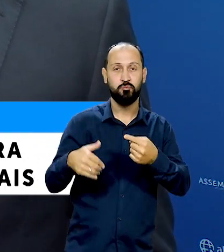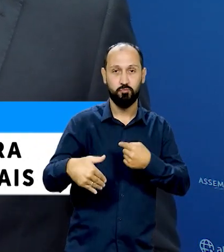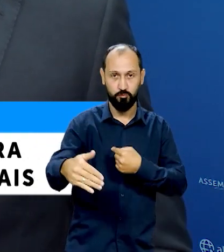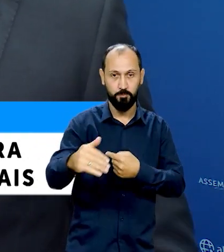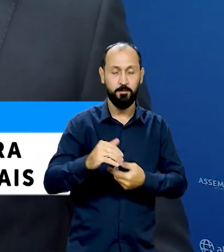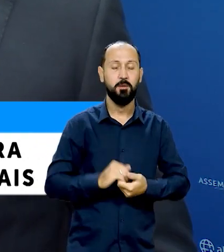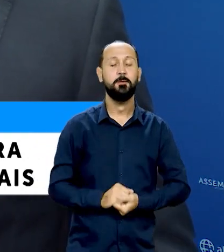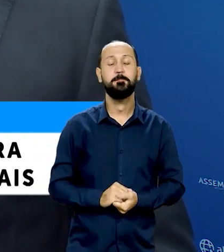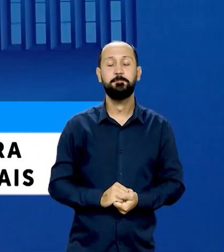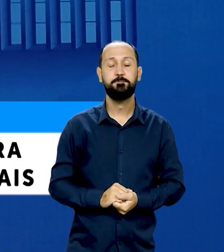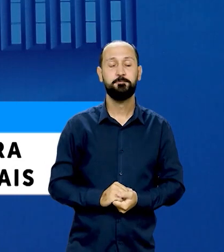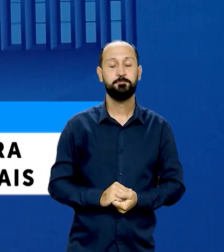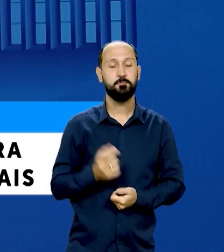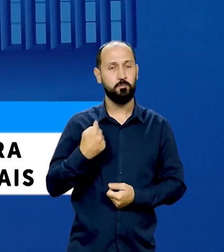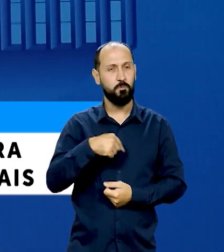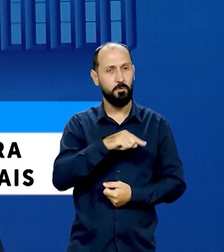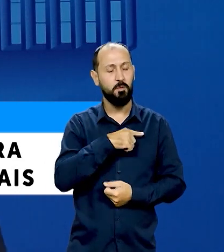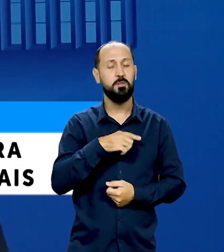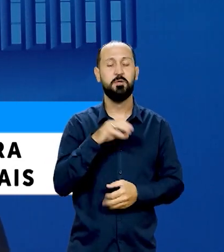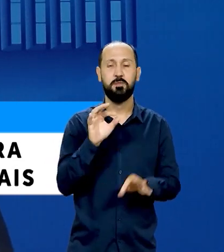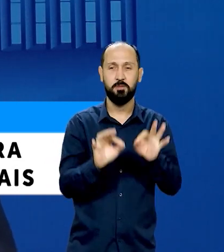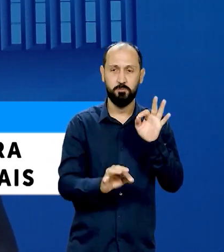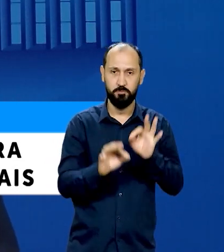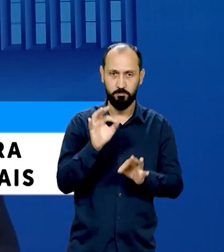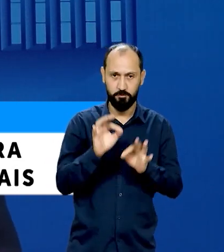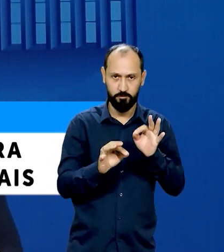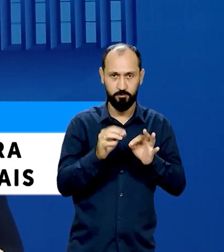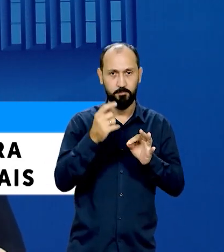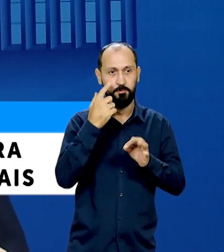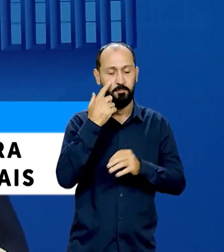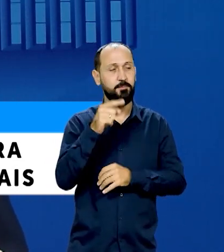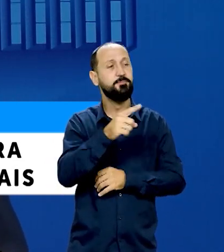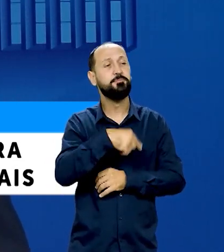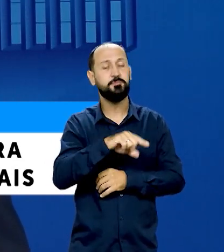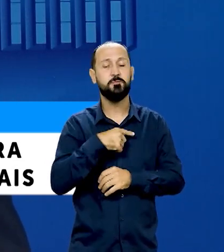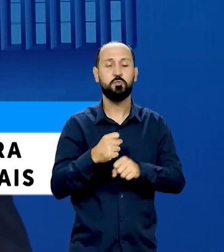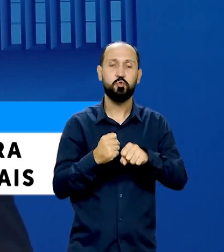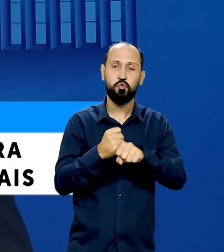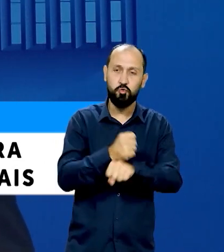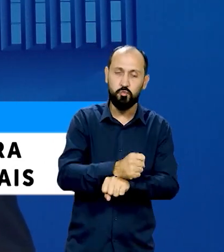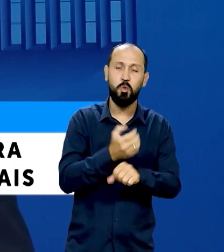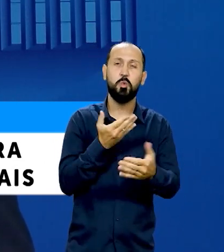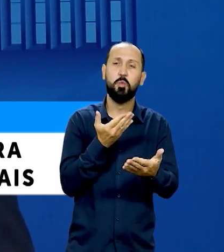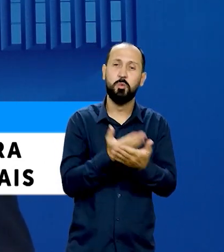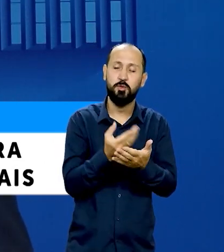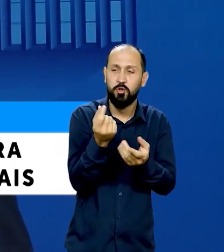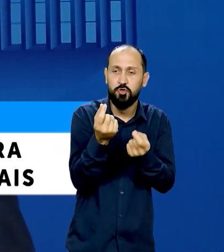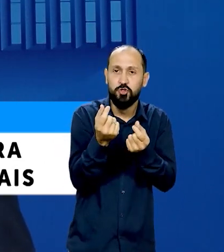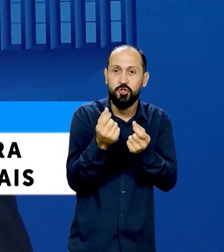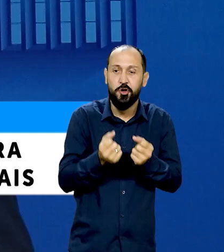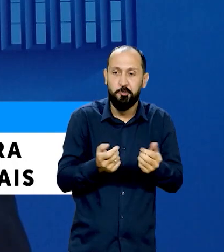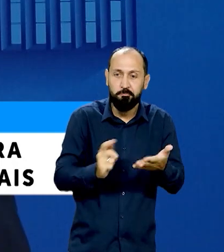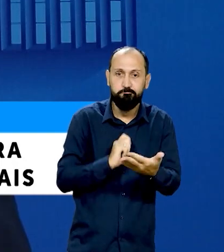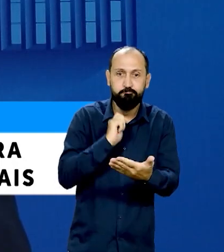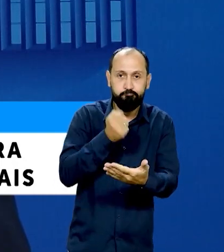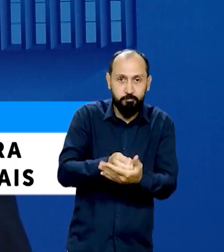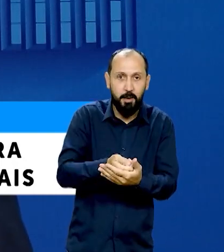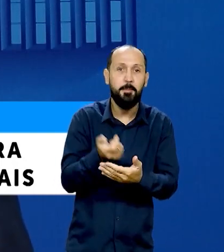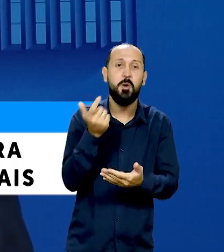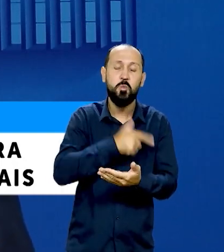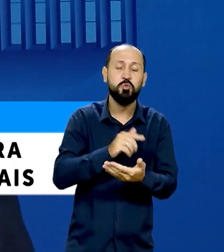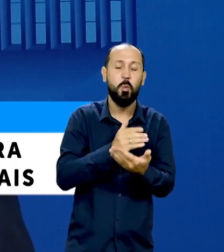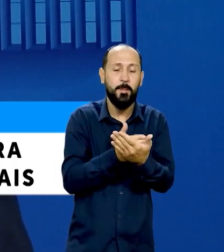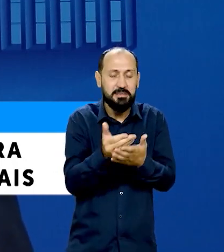das etapas seguintes. Nós aqui fizemos justiça a todos aqueles que se esforçam, gastam